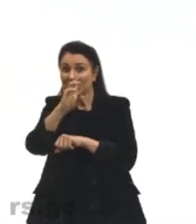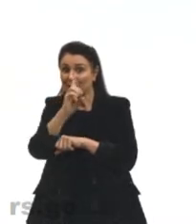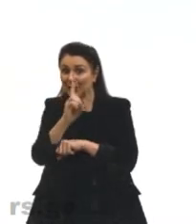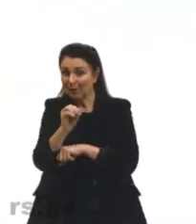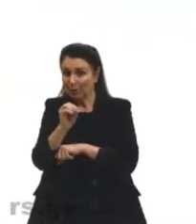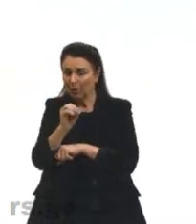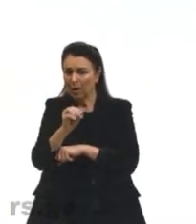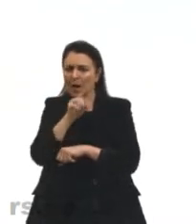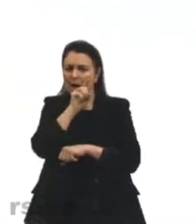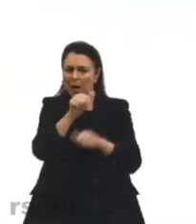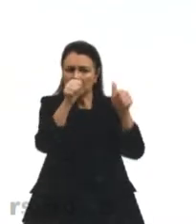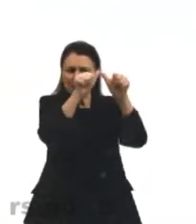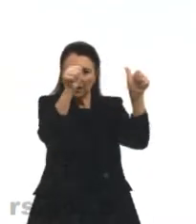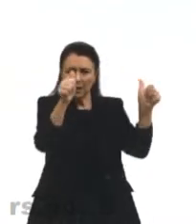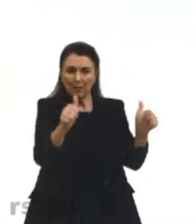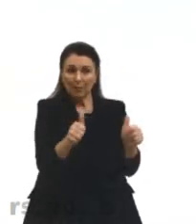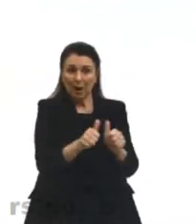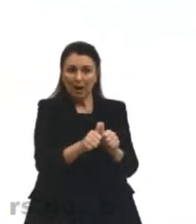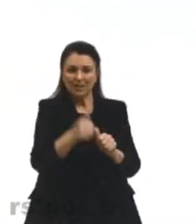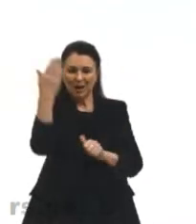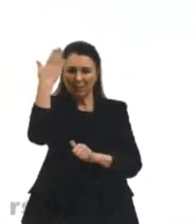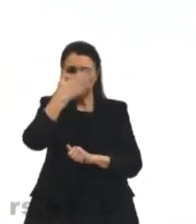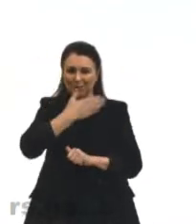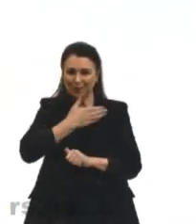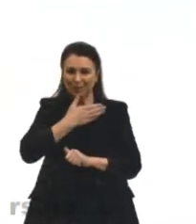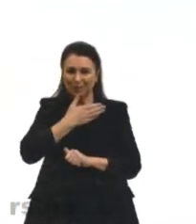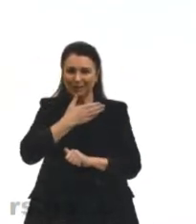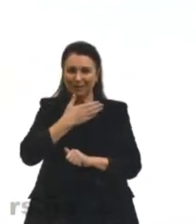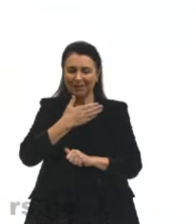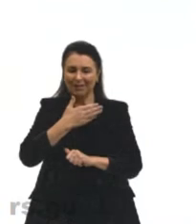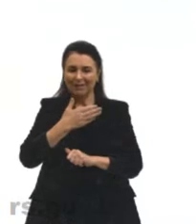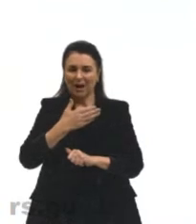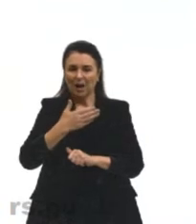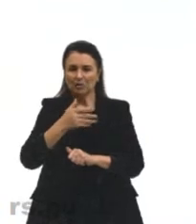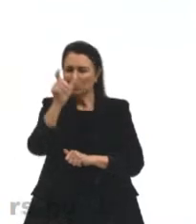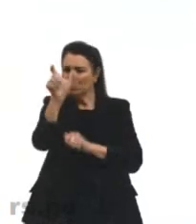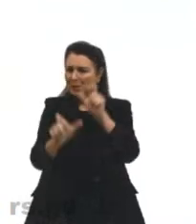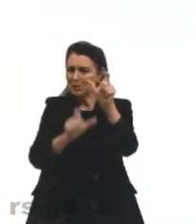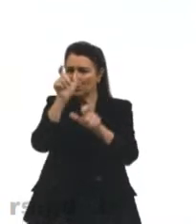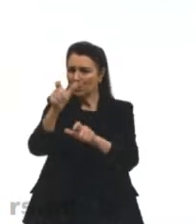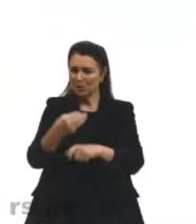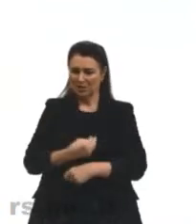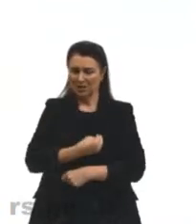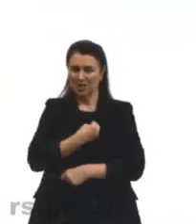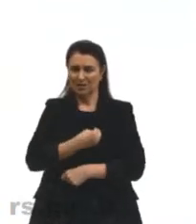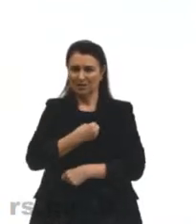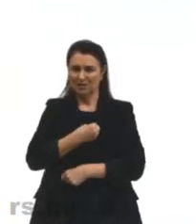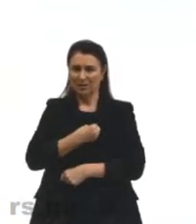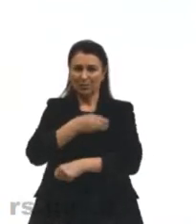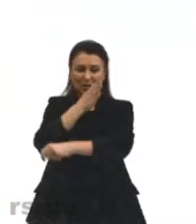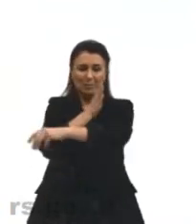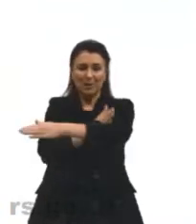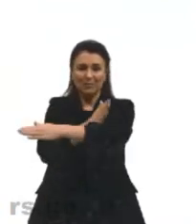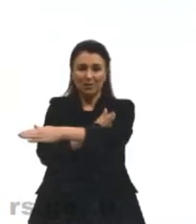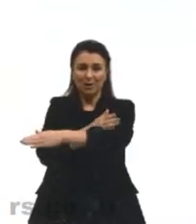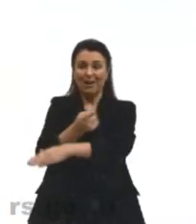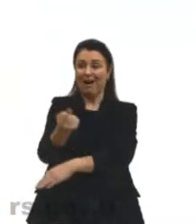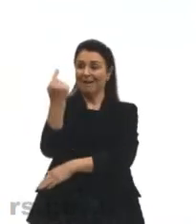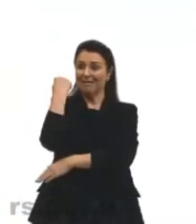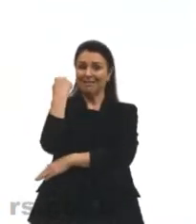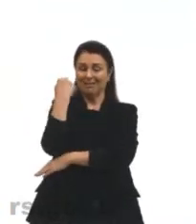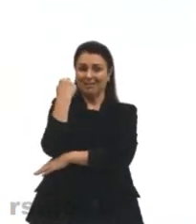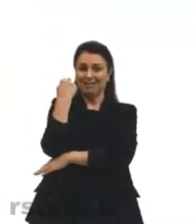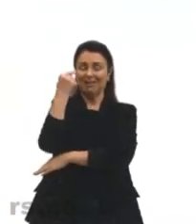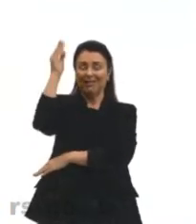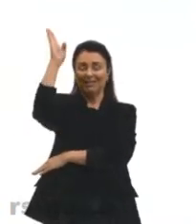de tempos pré-históricos no Brasil e ela também é um patrimônio muito importante do nosso país a